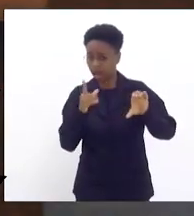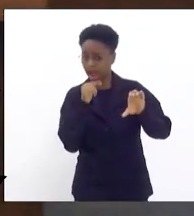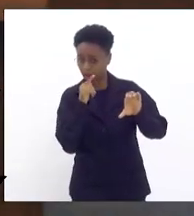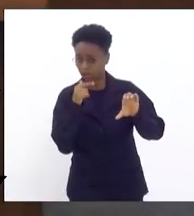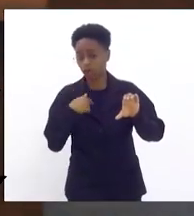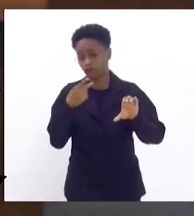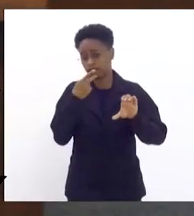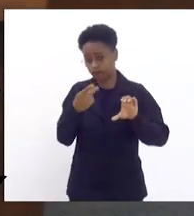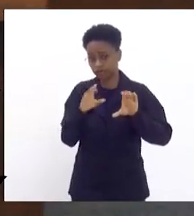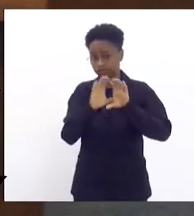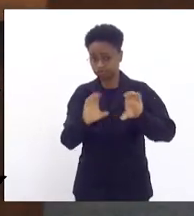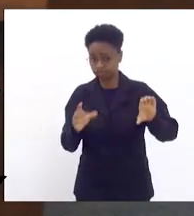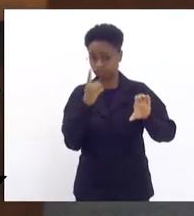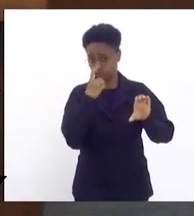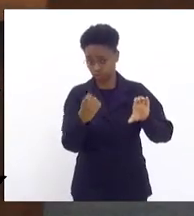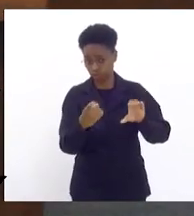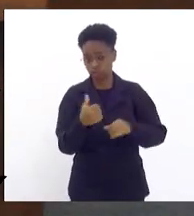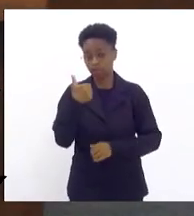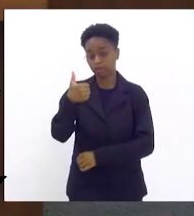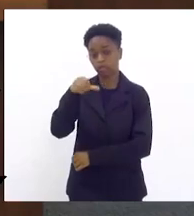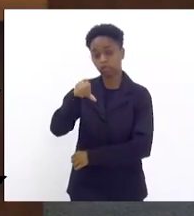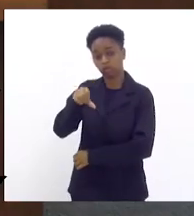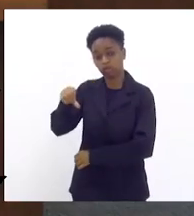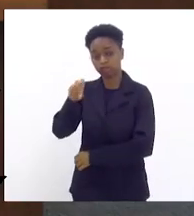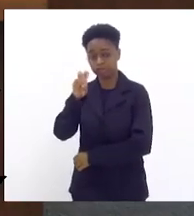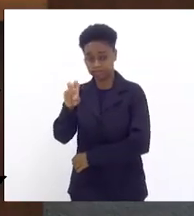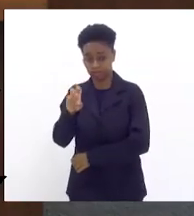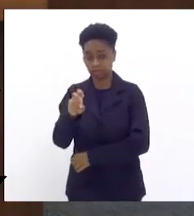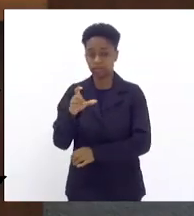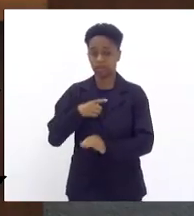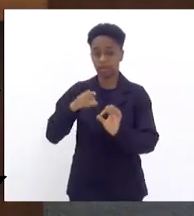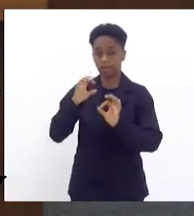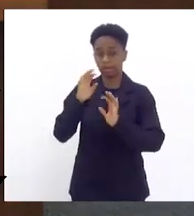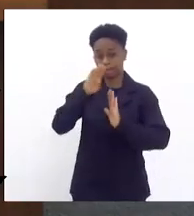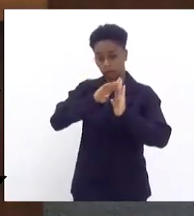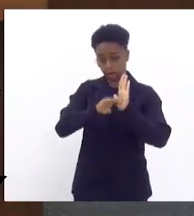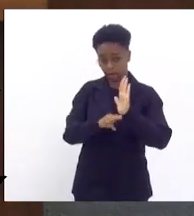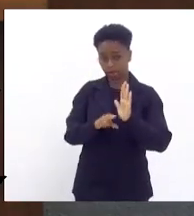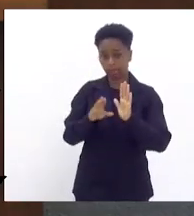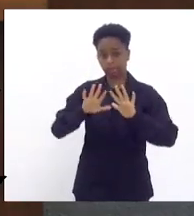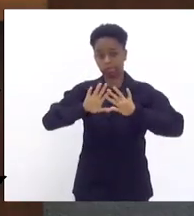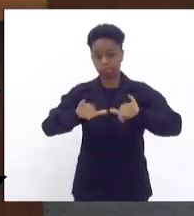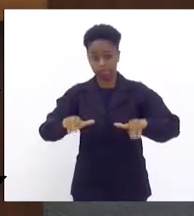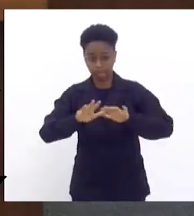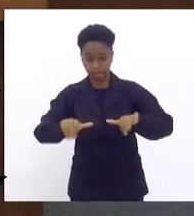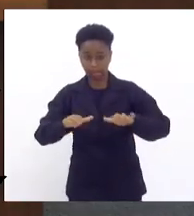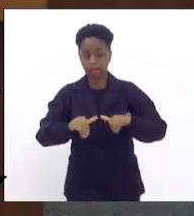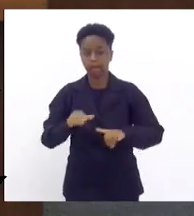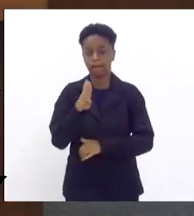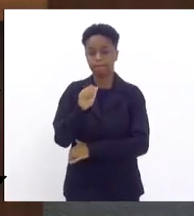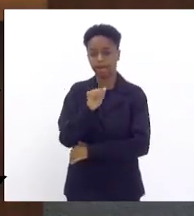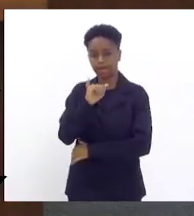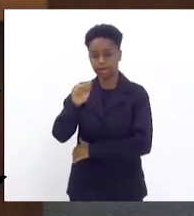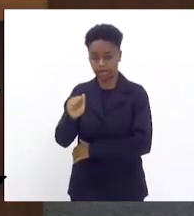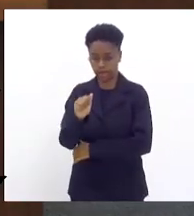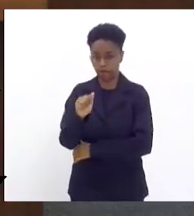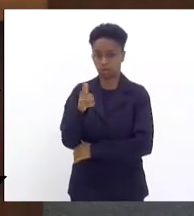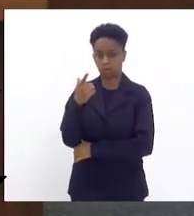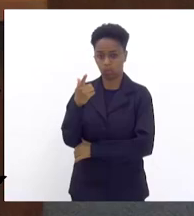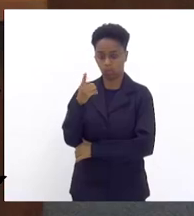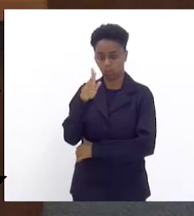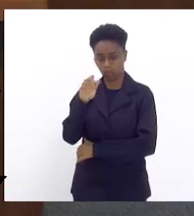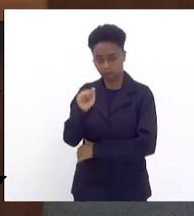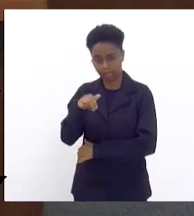1995, no programa de despoluição da Baía de Guanabara, lá em São Gonçalo, alguns bairros